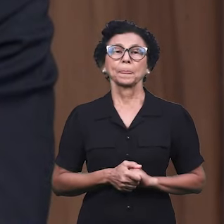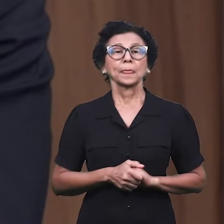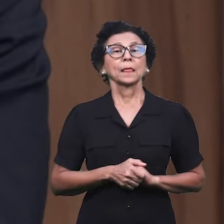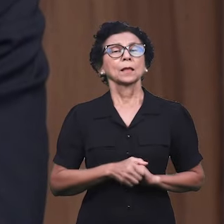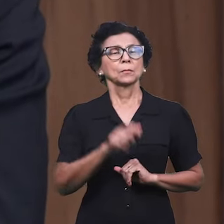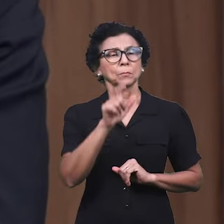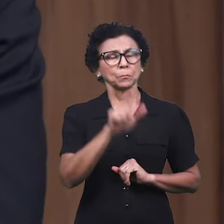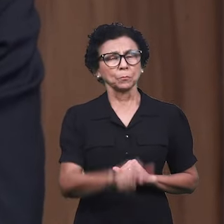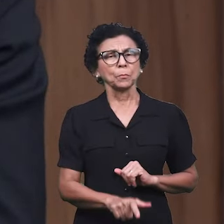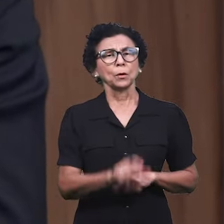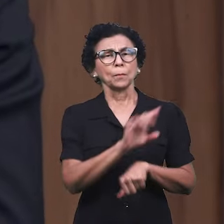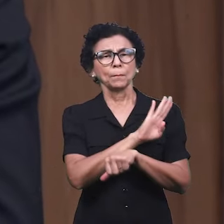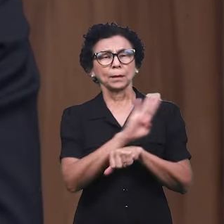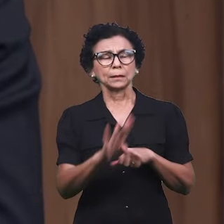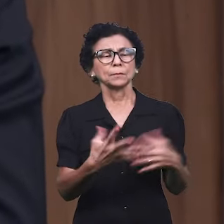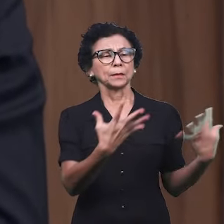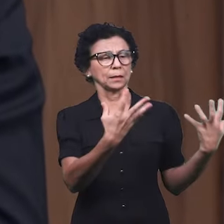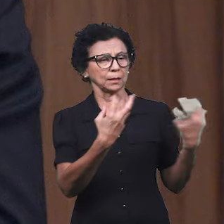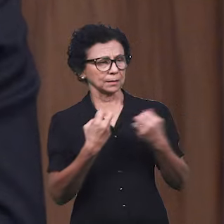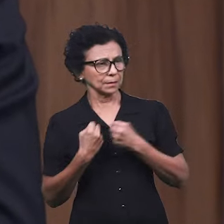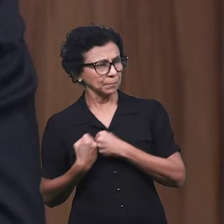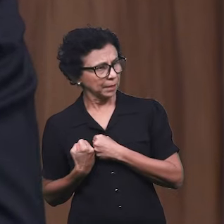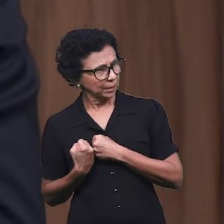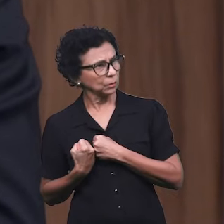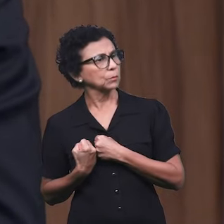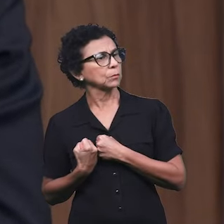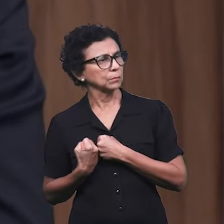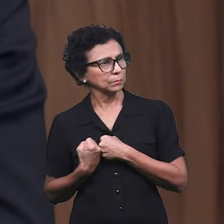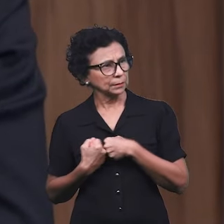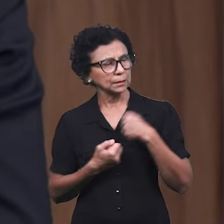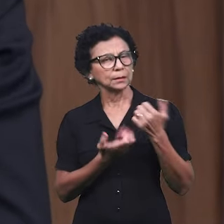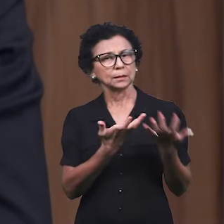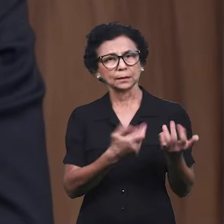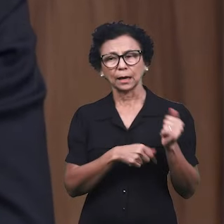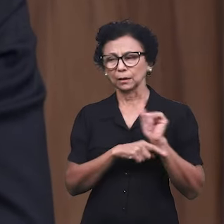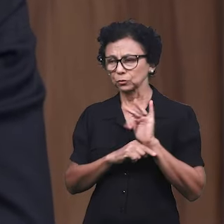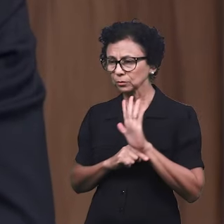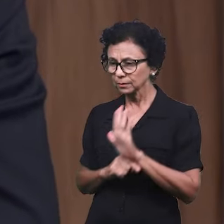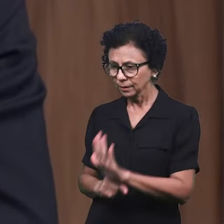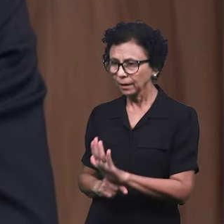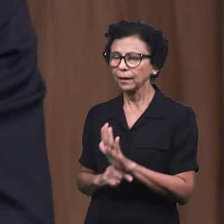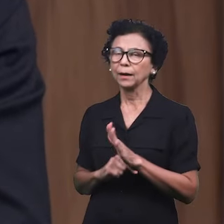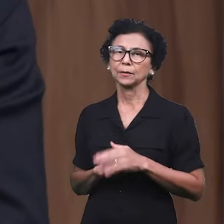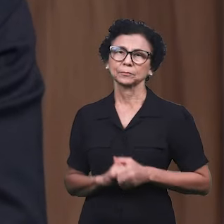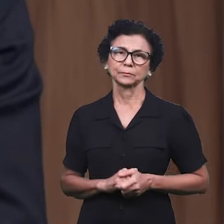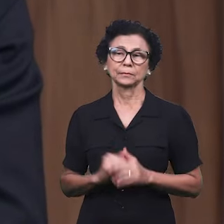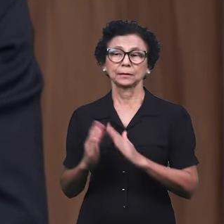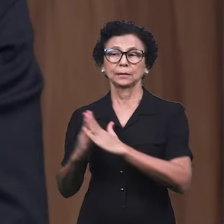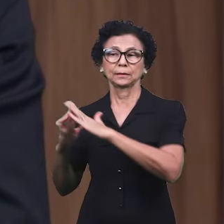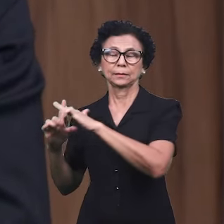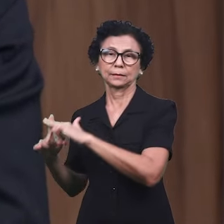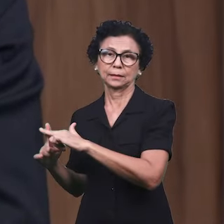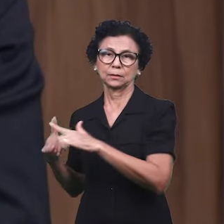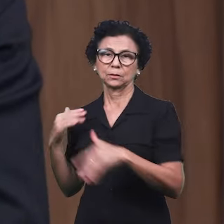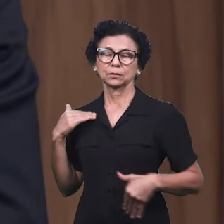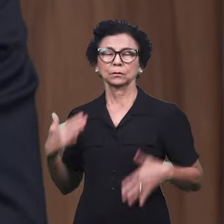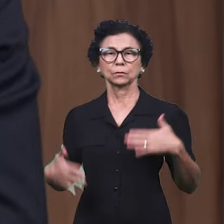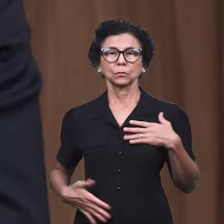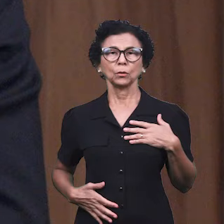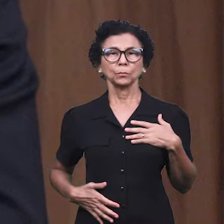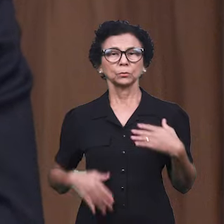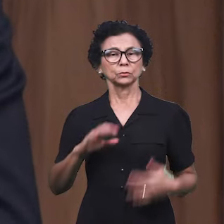Então, Paulo ele conta com cooperadores, né? Sim. Cooperadores, assim como a igreja é corpo de